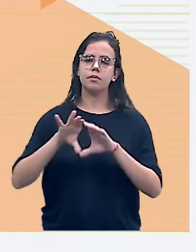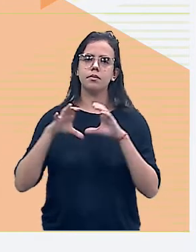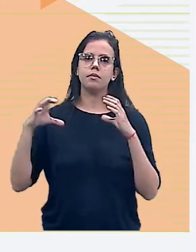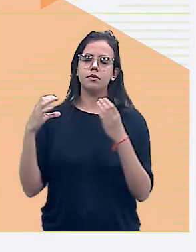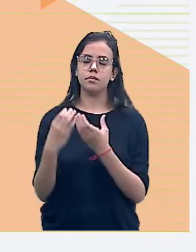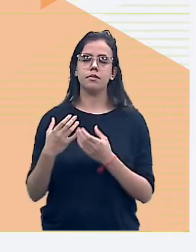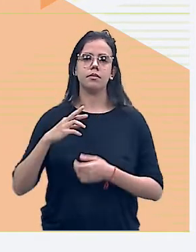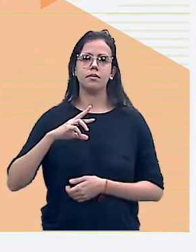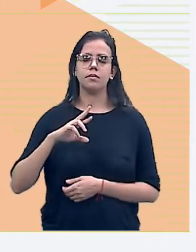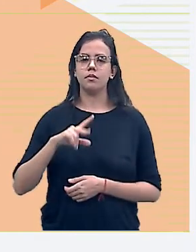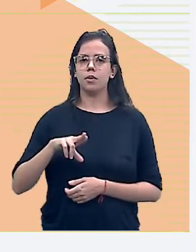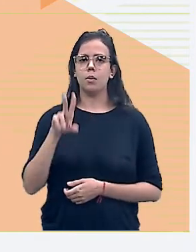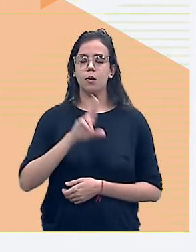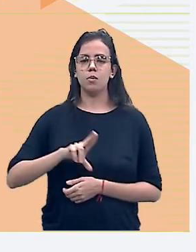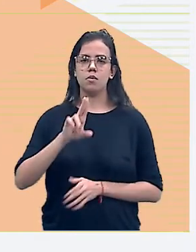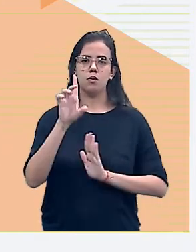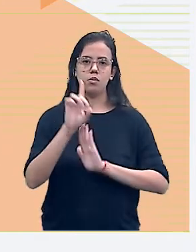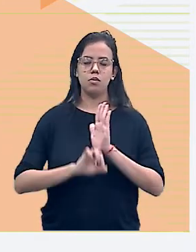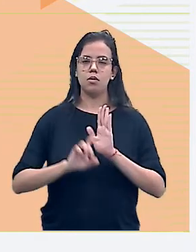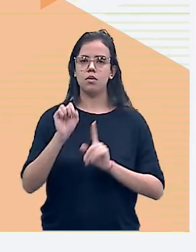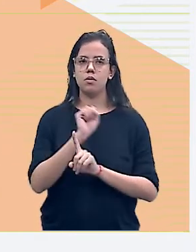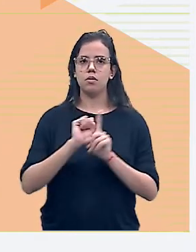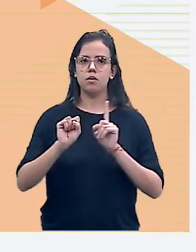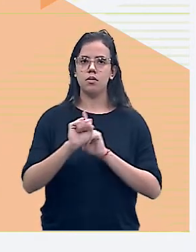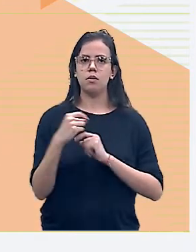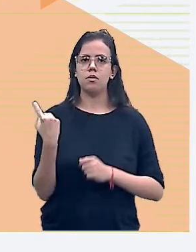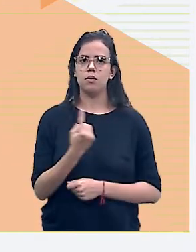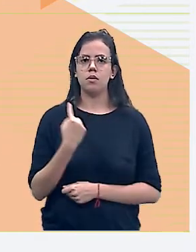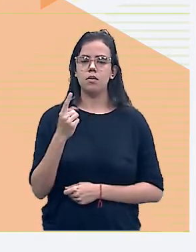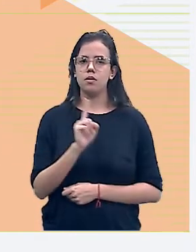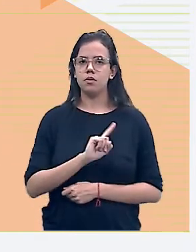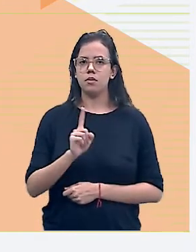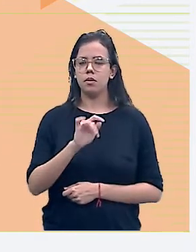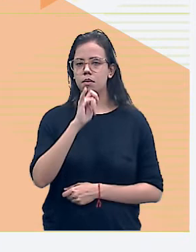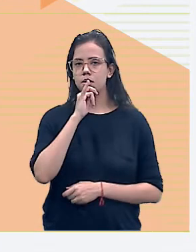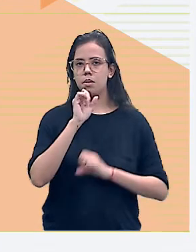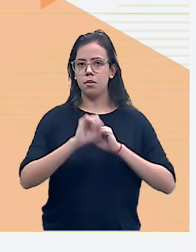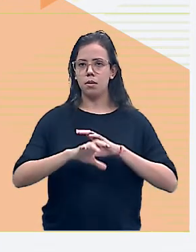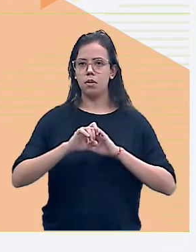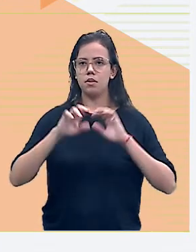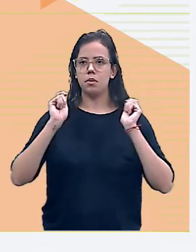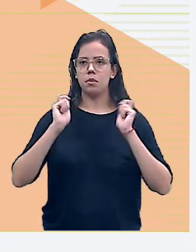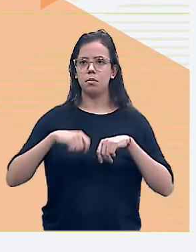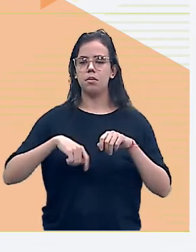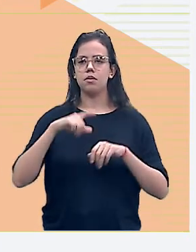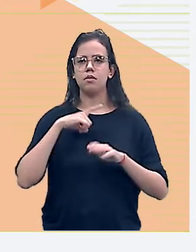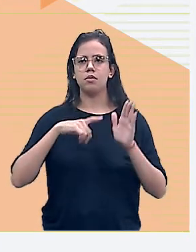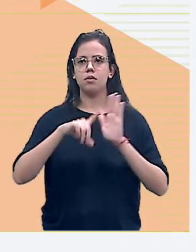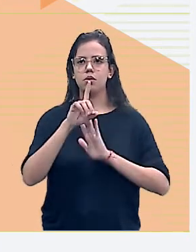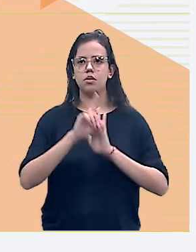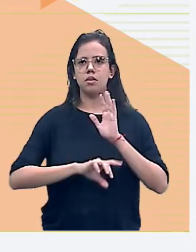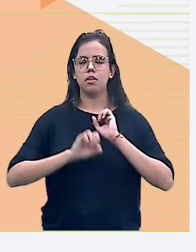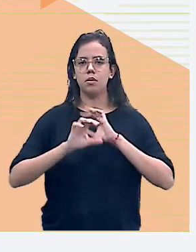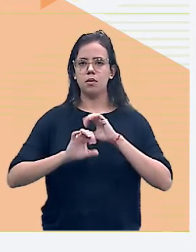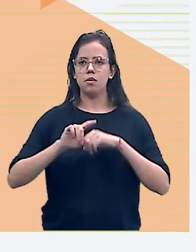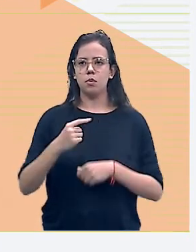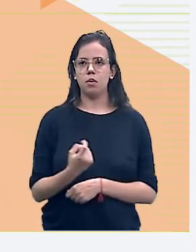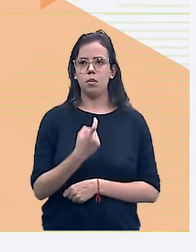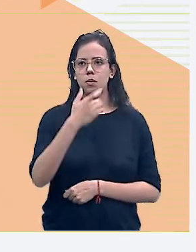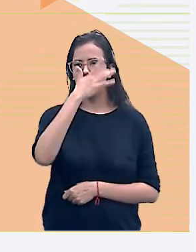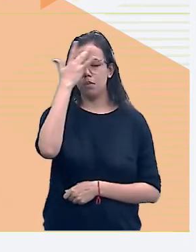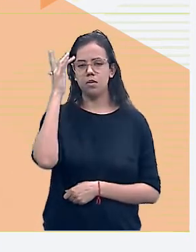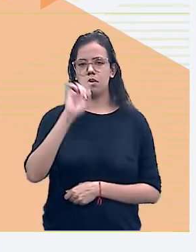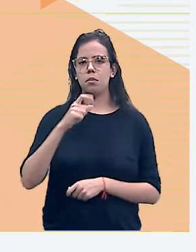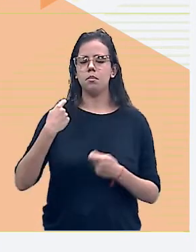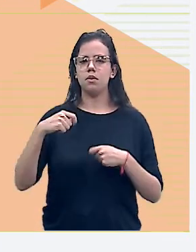usufrui de um direito social sozinho sabe educação eu posso ter direito à educação para uma só pessoa não tem que ser